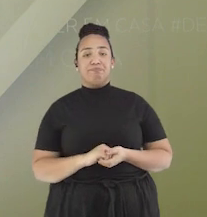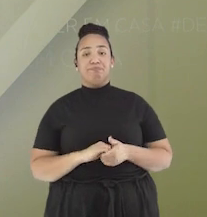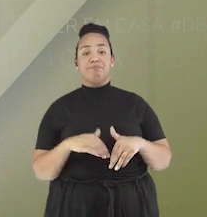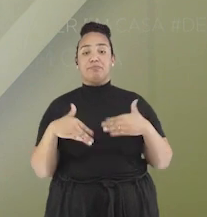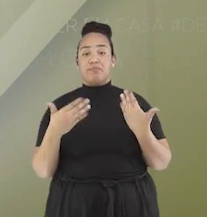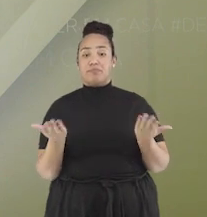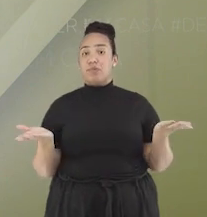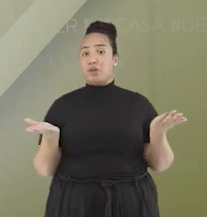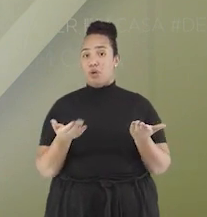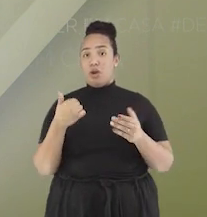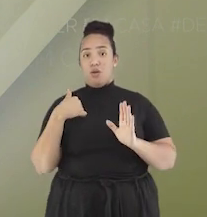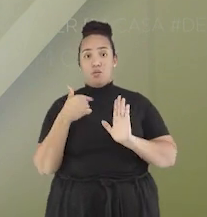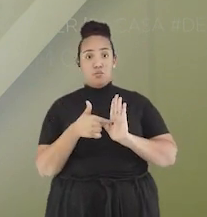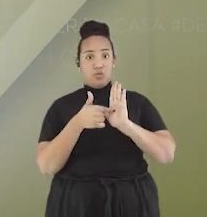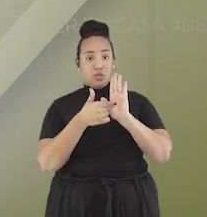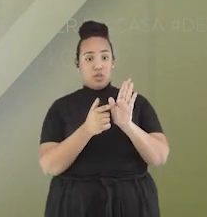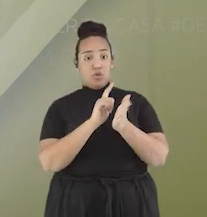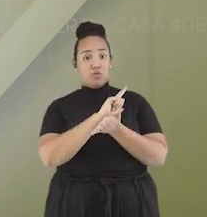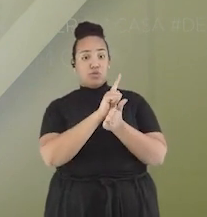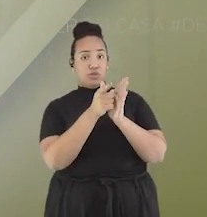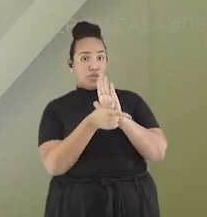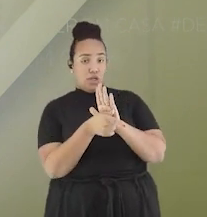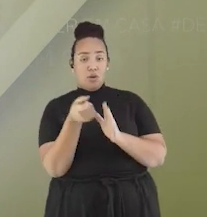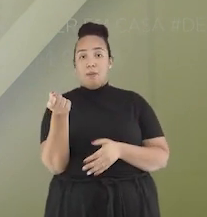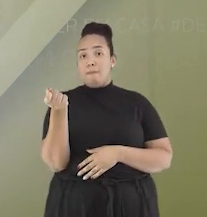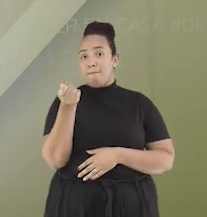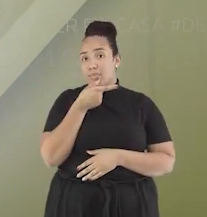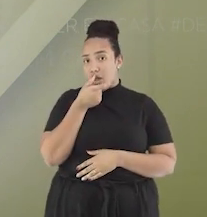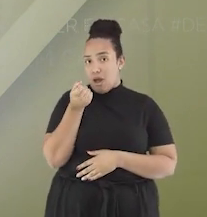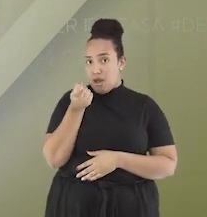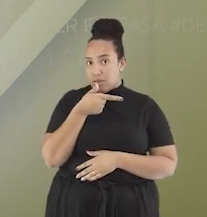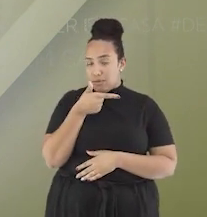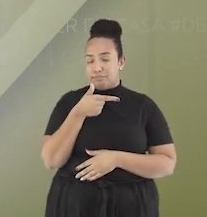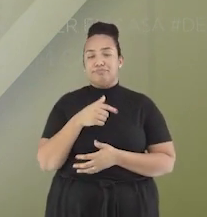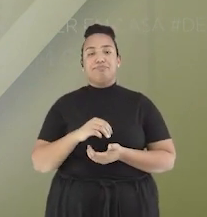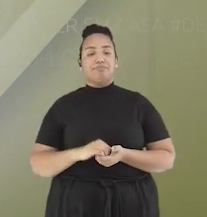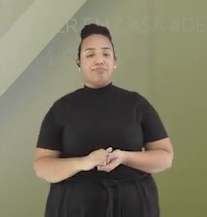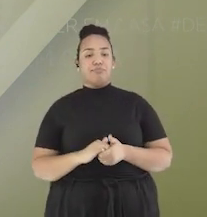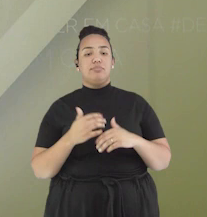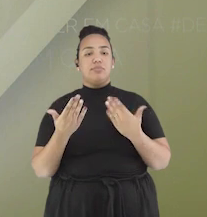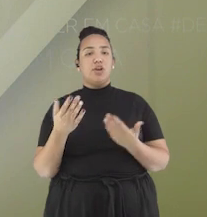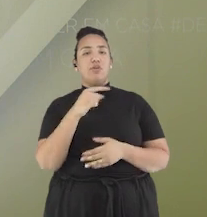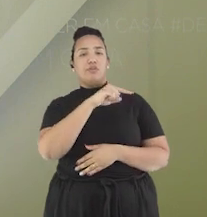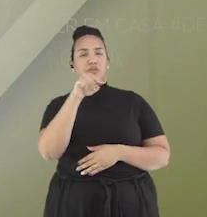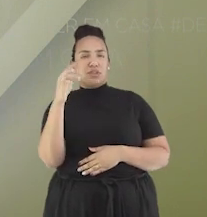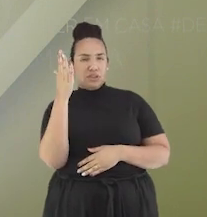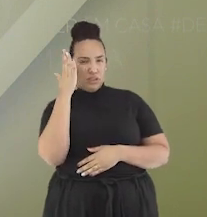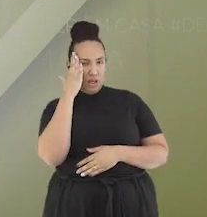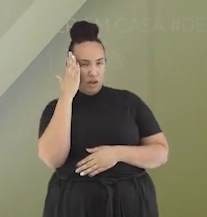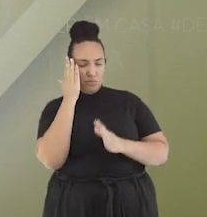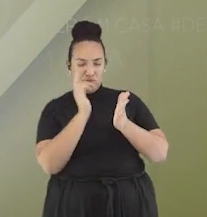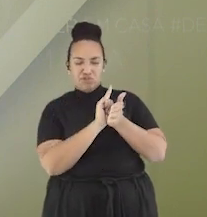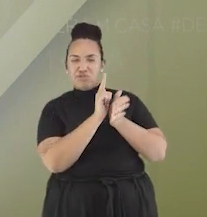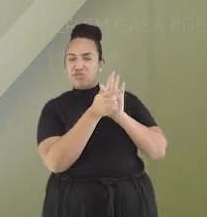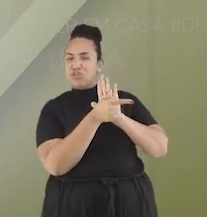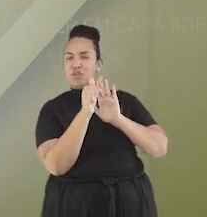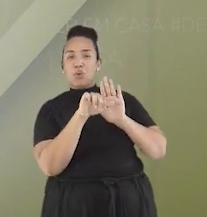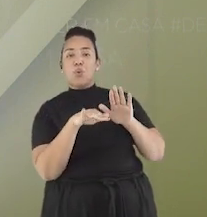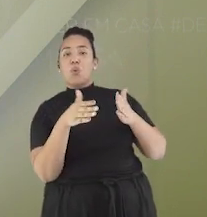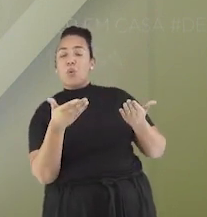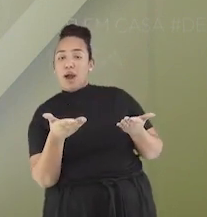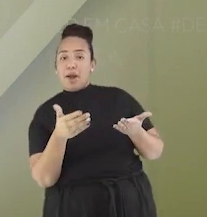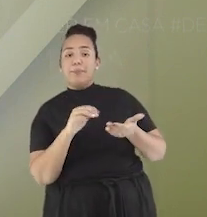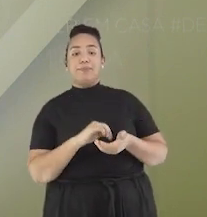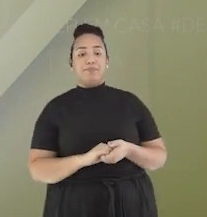texto. Agora, vou dar um exemplo para vocês de um texto do gênero discursivo piada. Você sabe que texto é